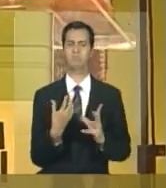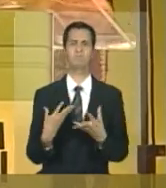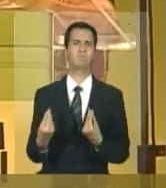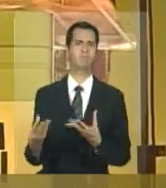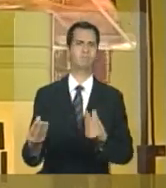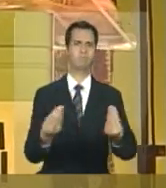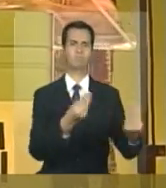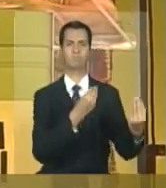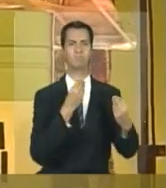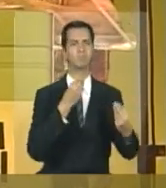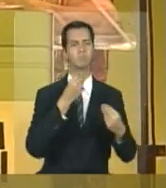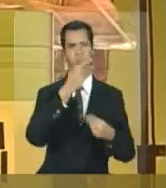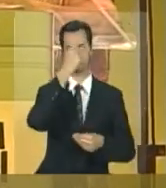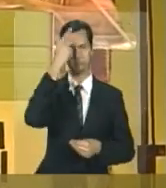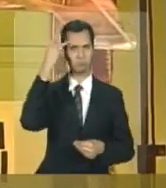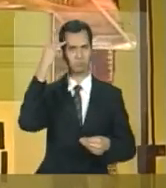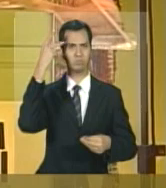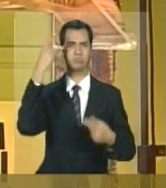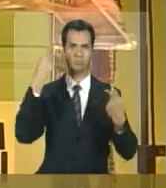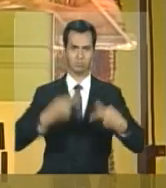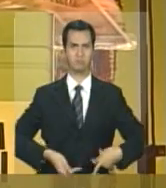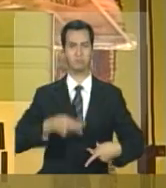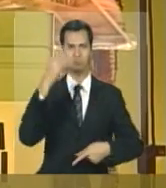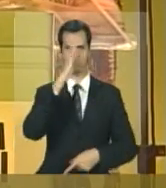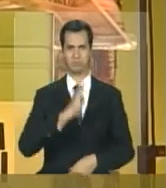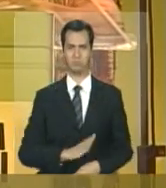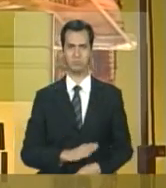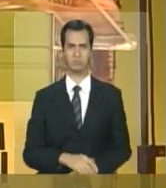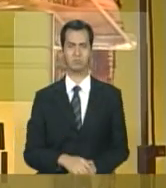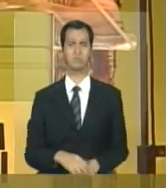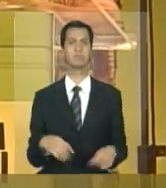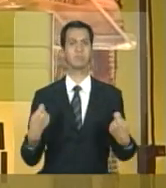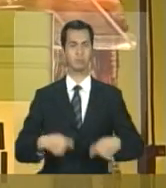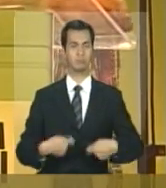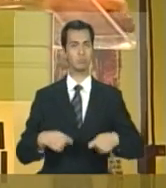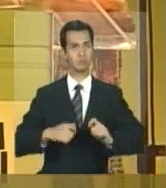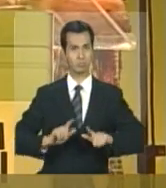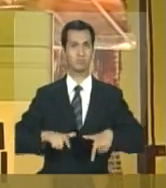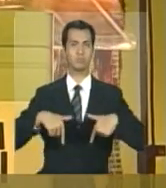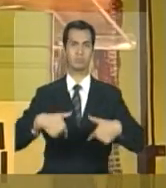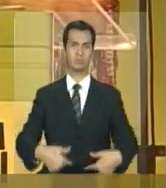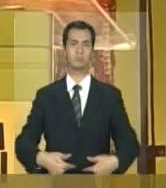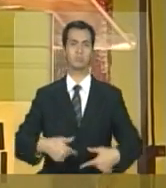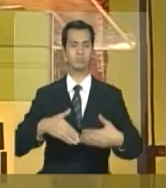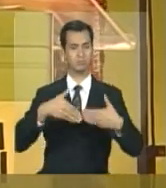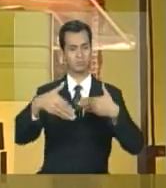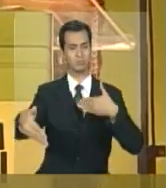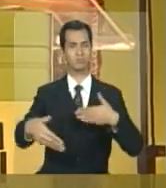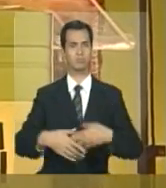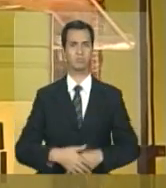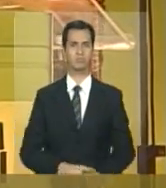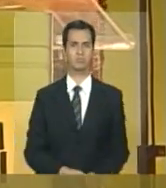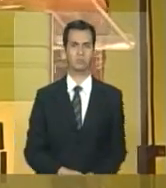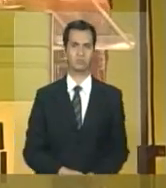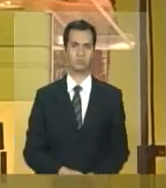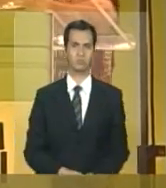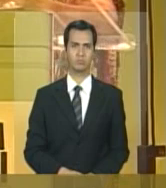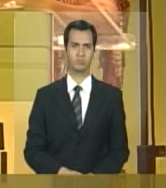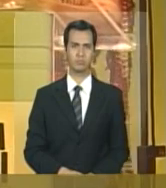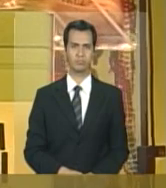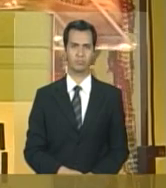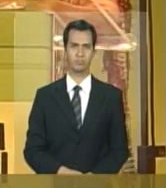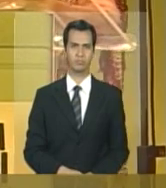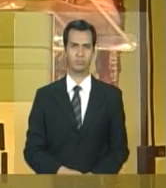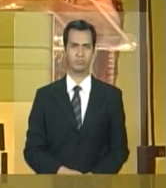milhares de homens e mulheres do nosso país, como algo a ser enfrentado no próximo período.